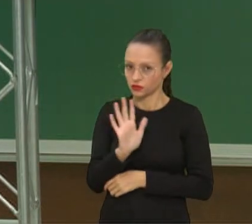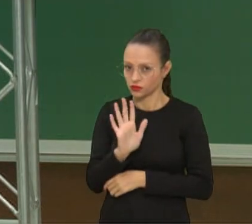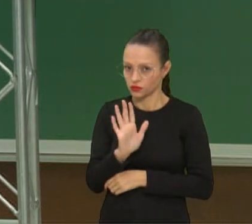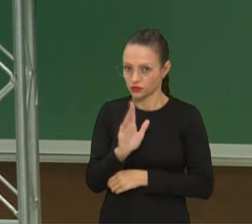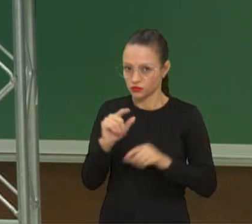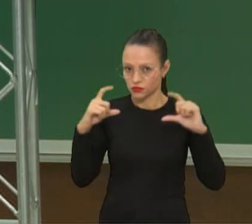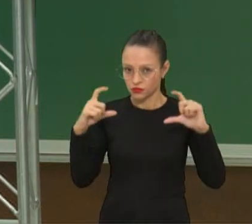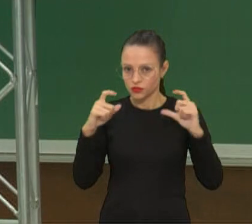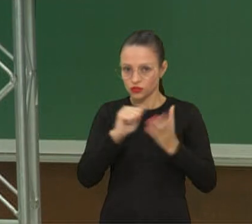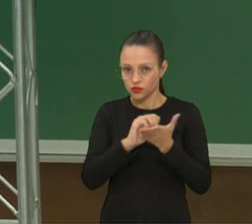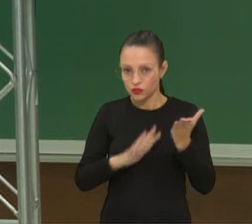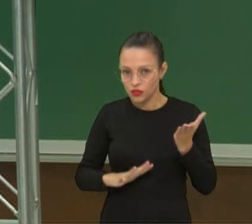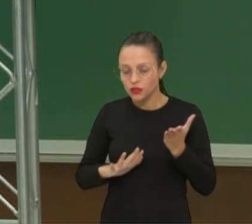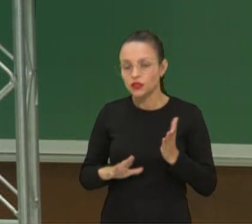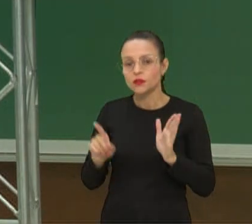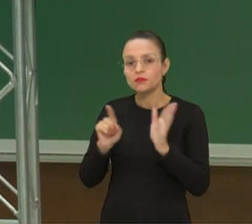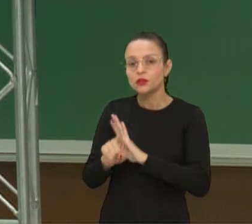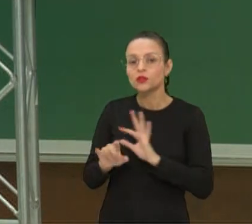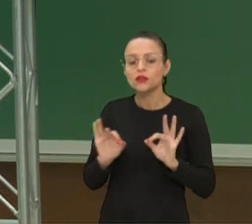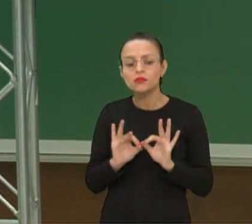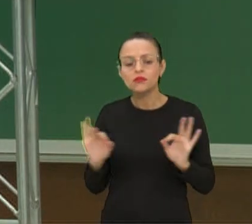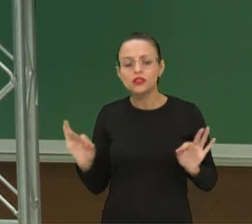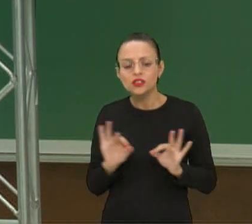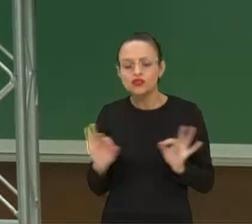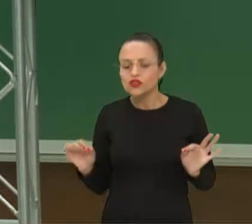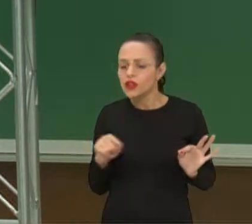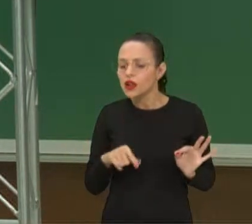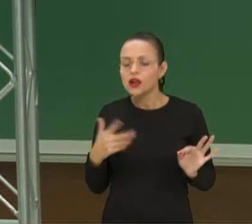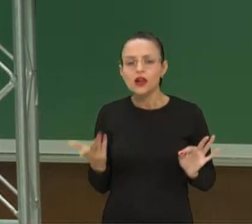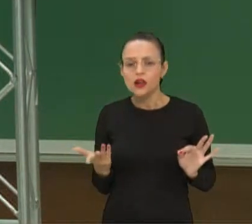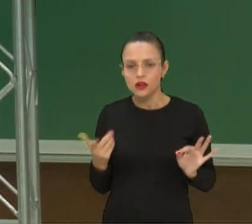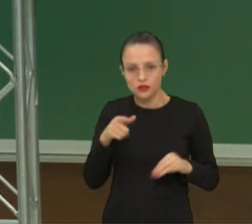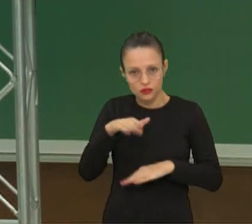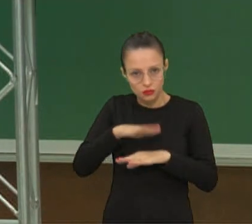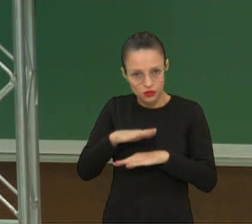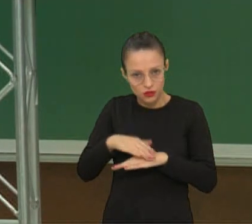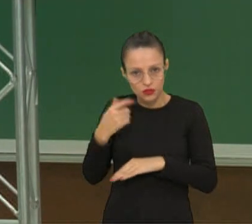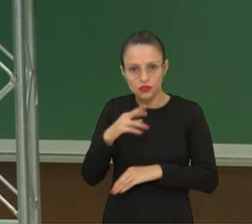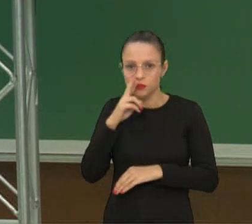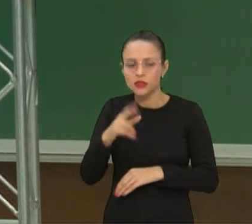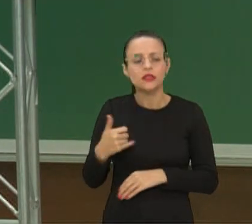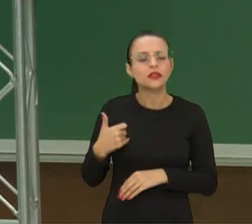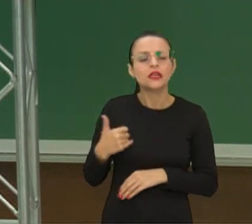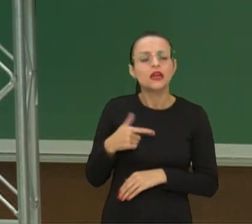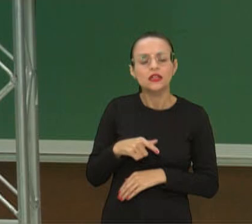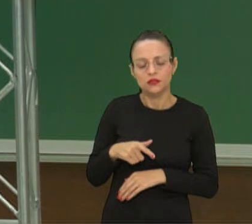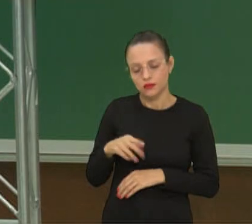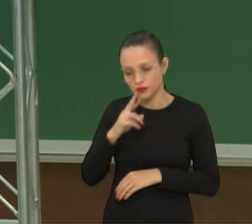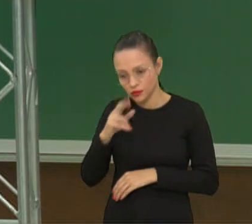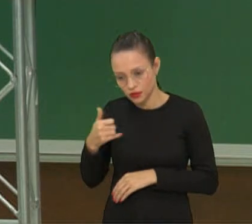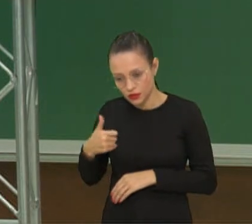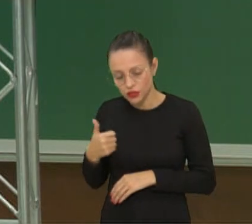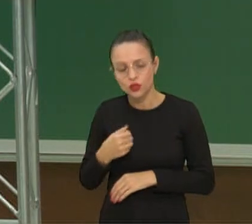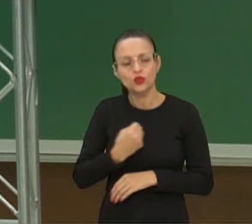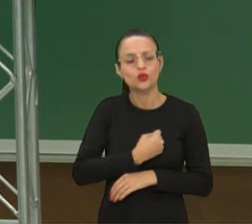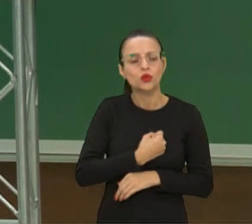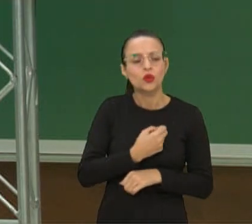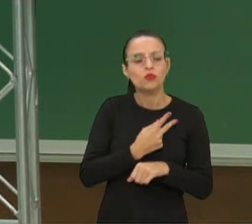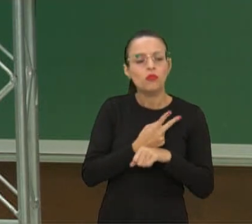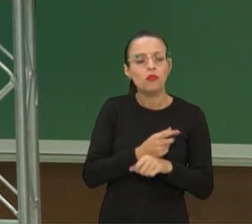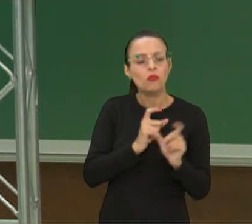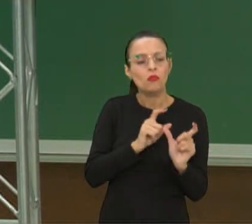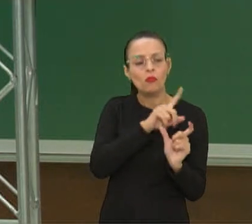problema. A pergunta é qual é a medida da largura, você tem que responder a medida da largura. Qual é a idade, você tem que responder a idade. Qual é o número procurado, você tem que escrever